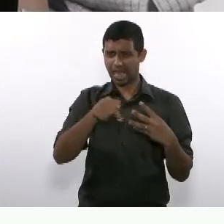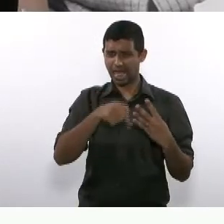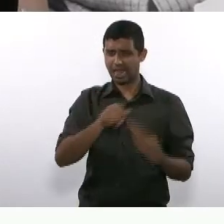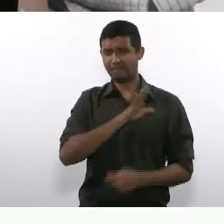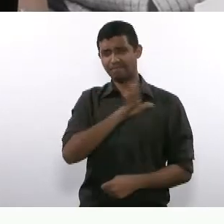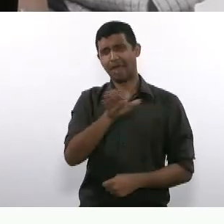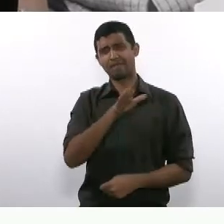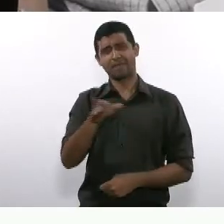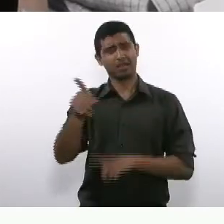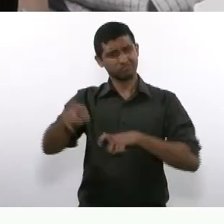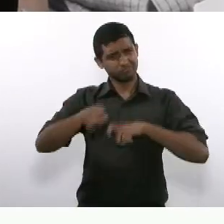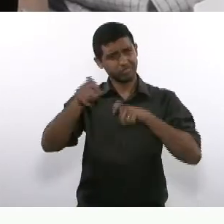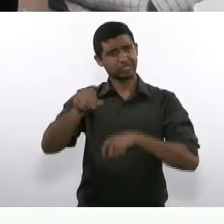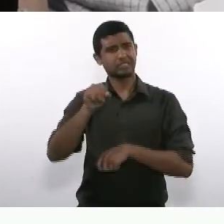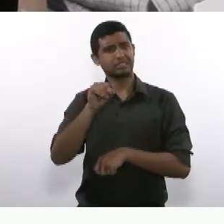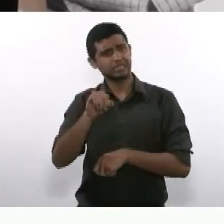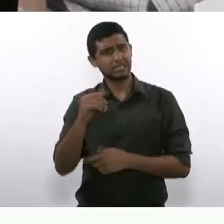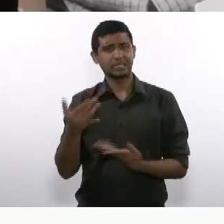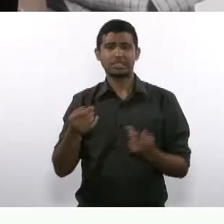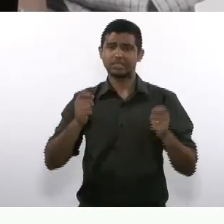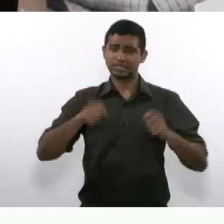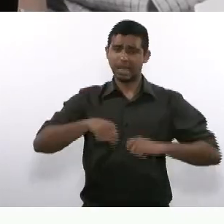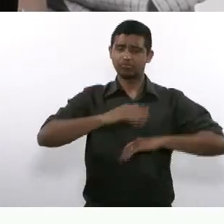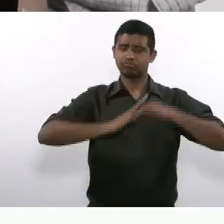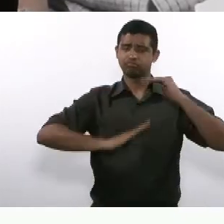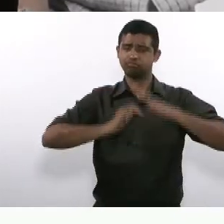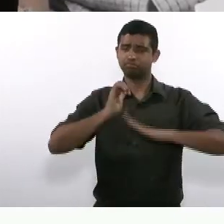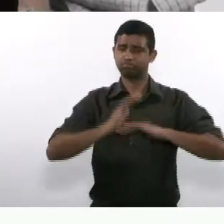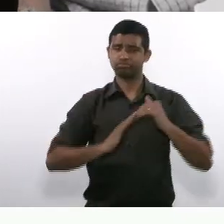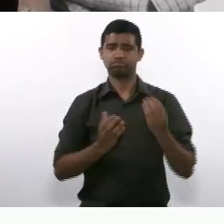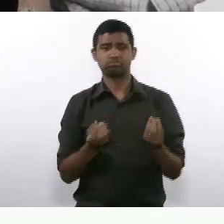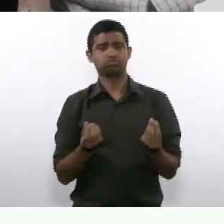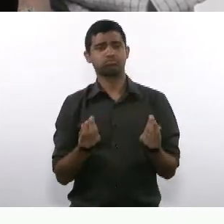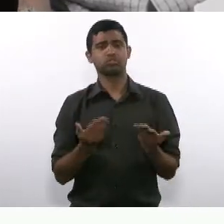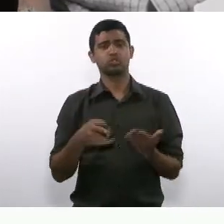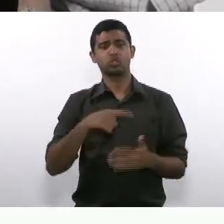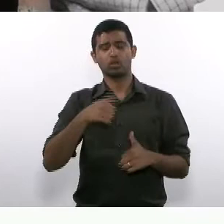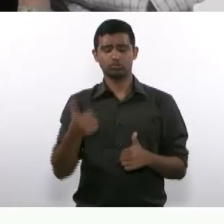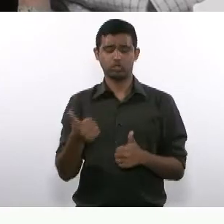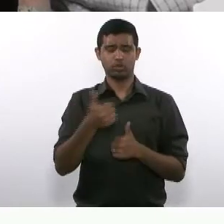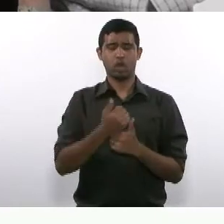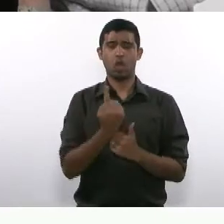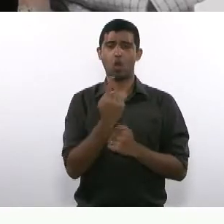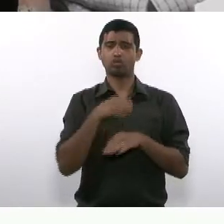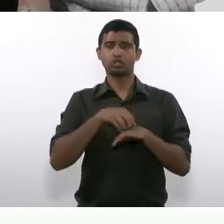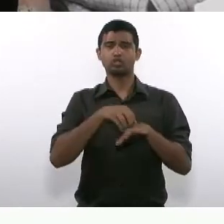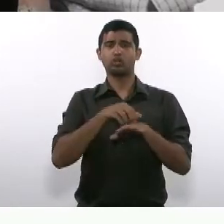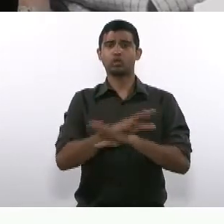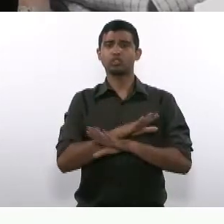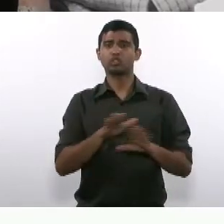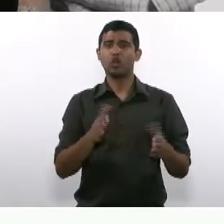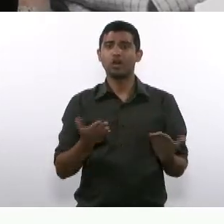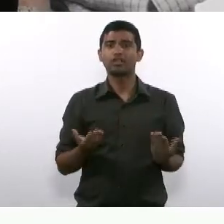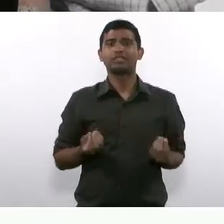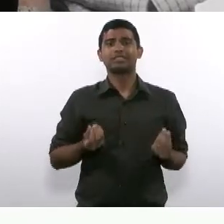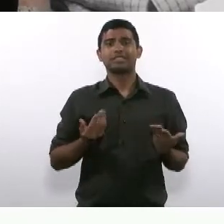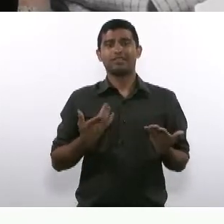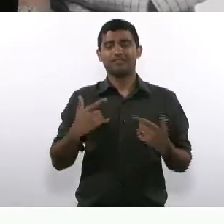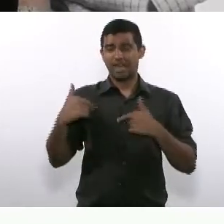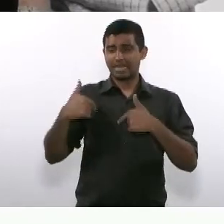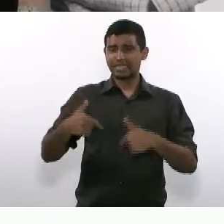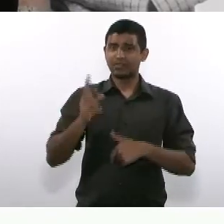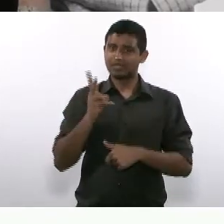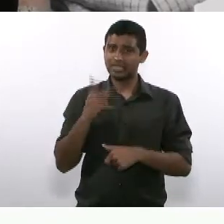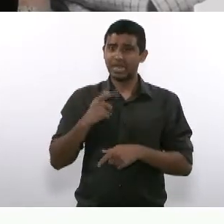tivesse mais capacidade de mobilidade, a gente herdou a Secretaria com um único carro. Então, essas ações são todas feitas através de carros